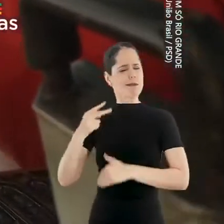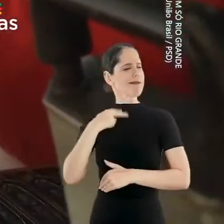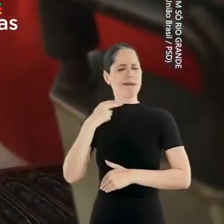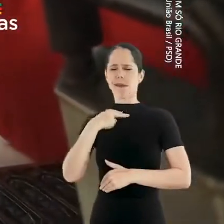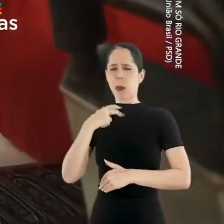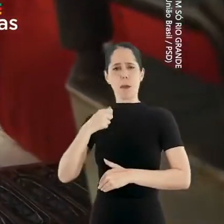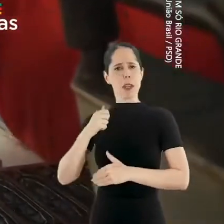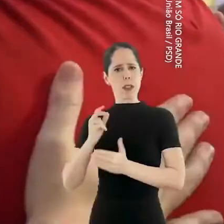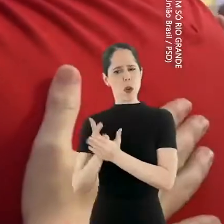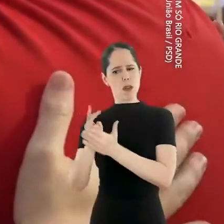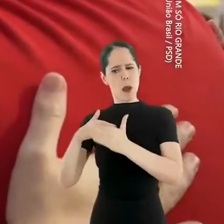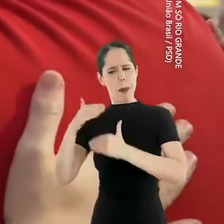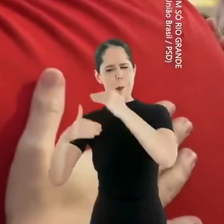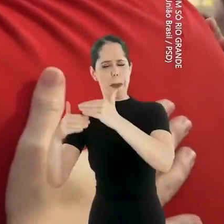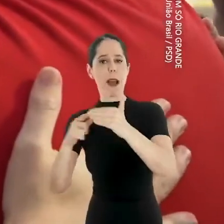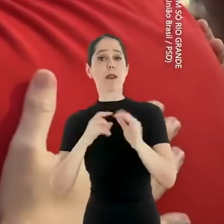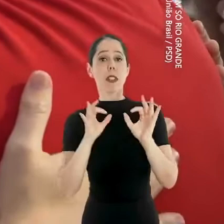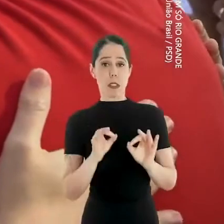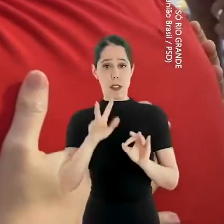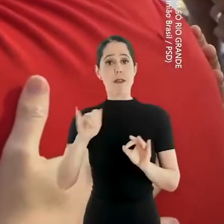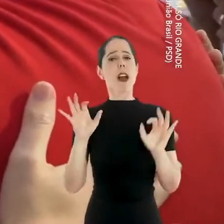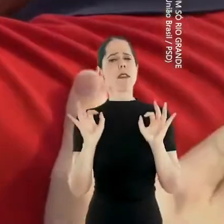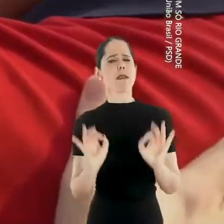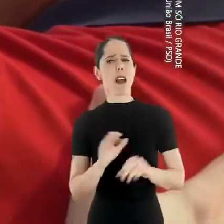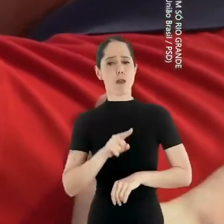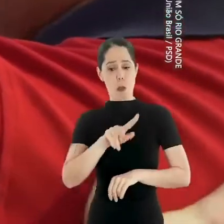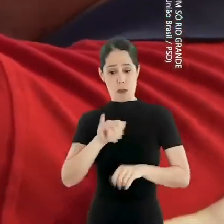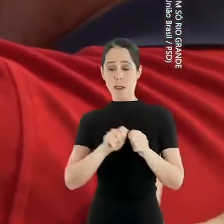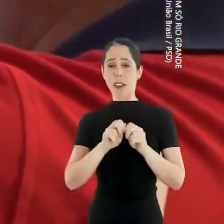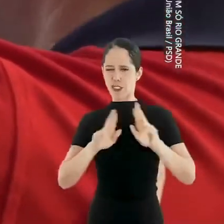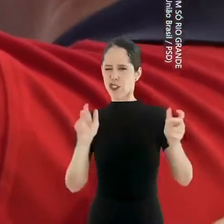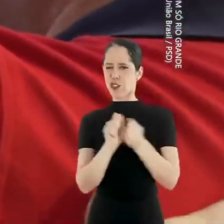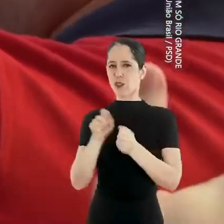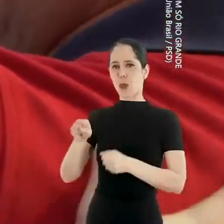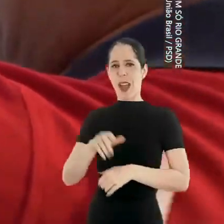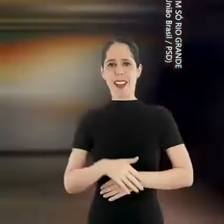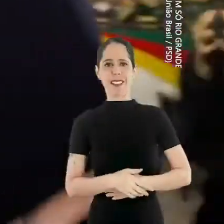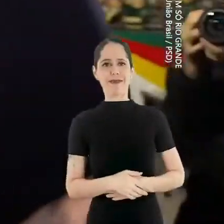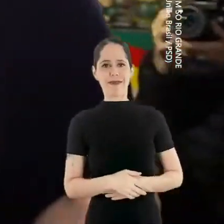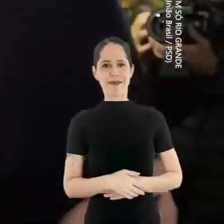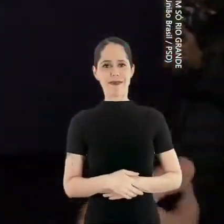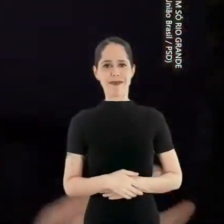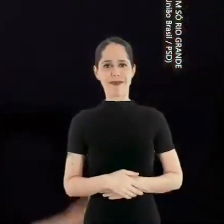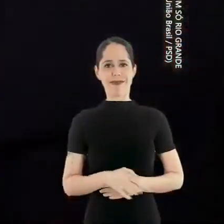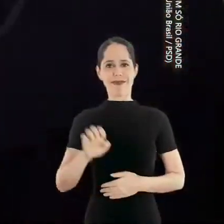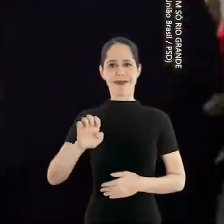pra trás, tem que seguir em frente. Eu tenho certeza absoluta que vai dar certo. Tu vai fazer a diferença junto com ele.